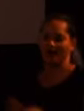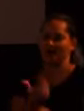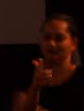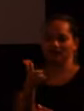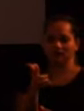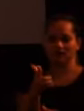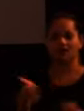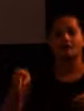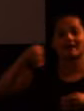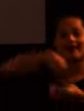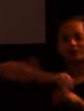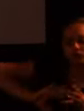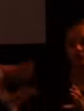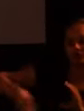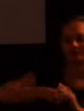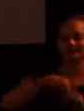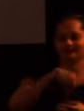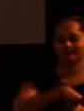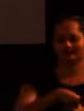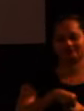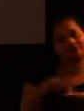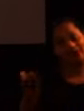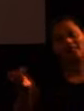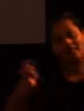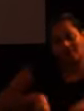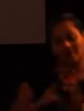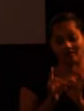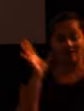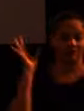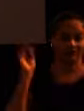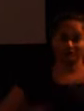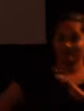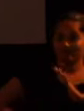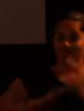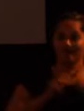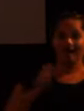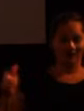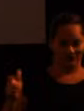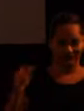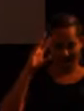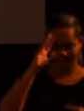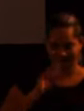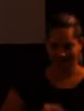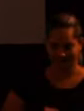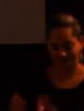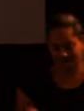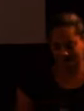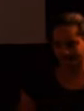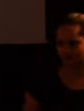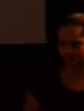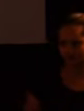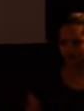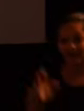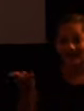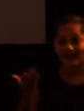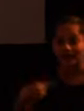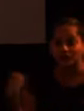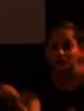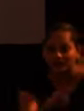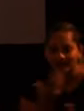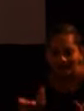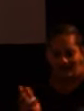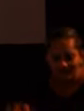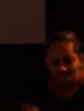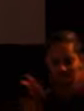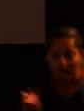potencial construtivo até maior, se a gente for olhar por esse ponto de vista, porque garagem não conta. Como nós estamos querendo estimular o